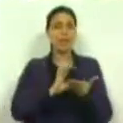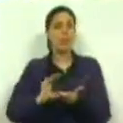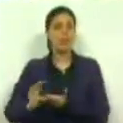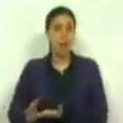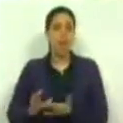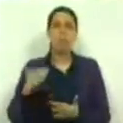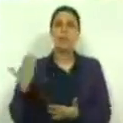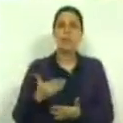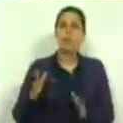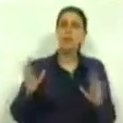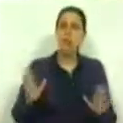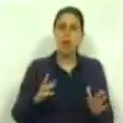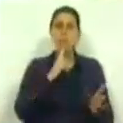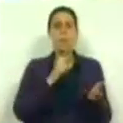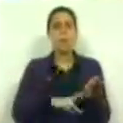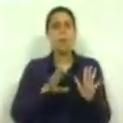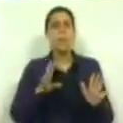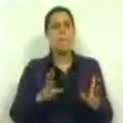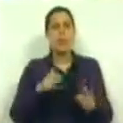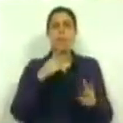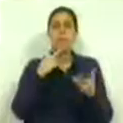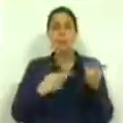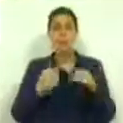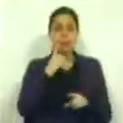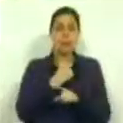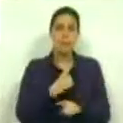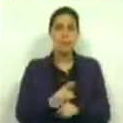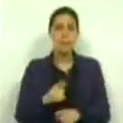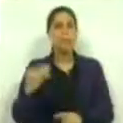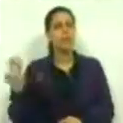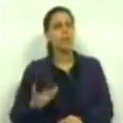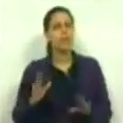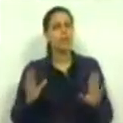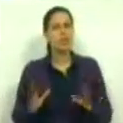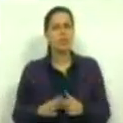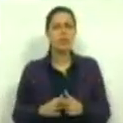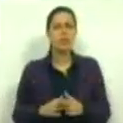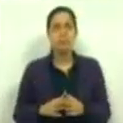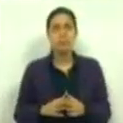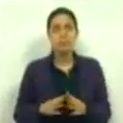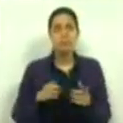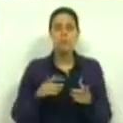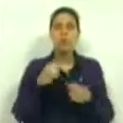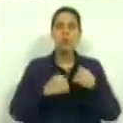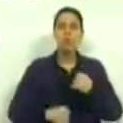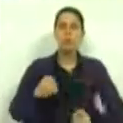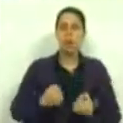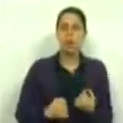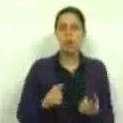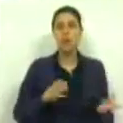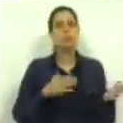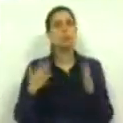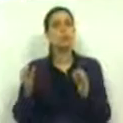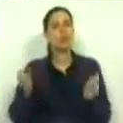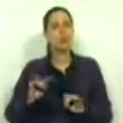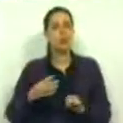financiar. Legítimo é, mas não deixa de ser criticável. Muito bem. É legítimo irem pelo lado do protesto em vez